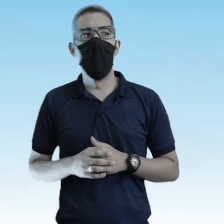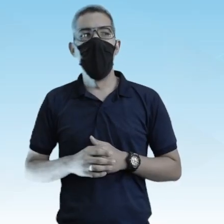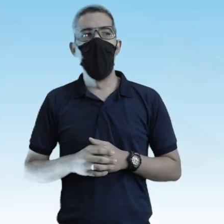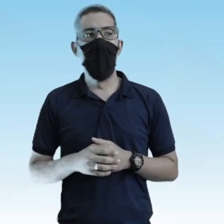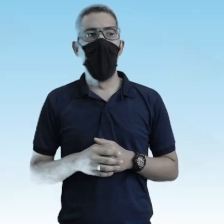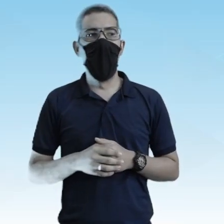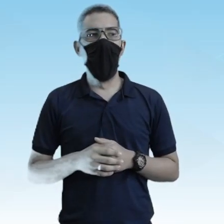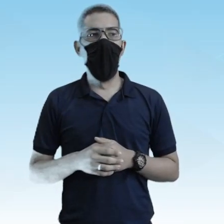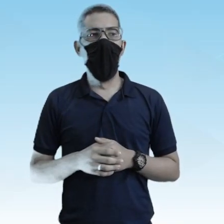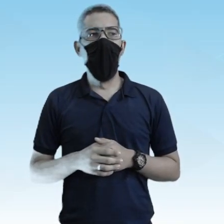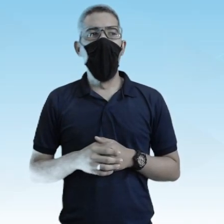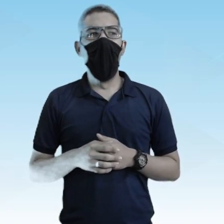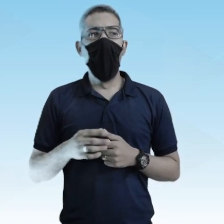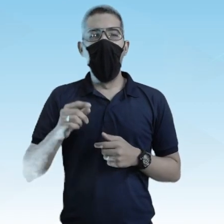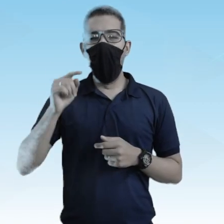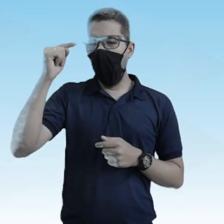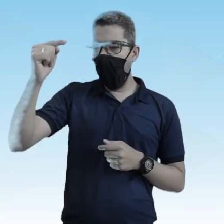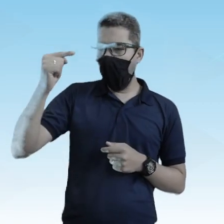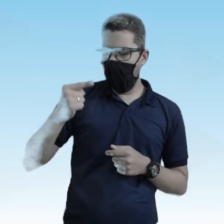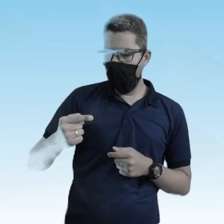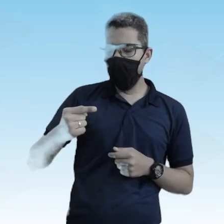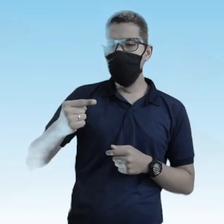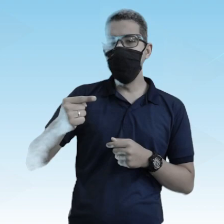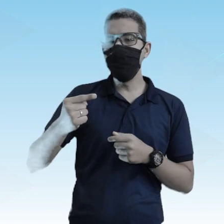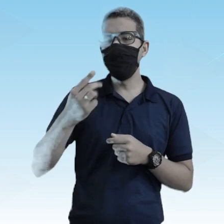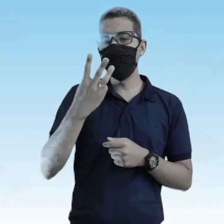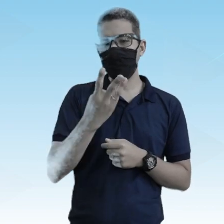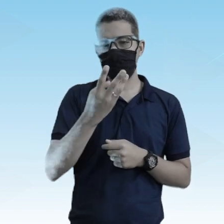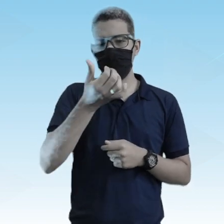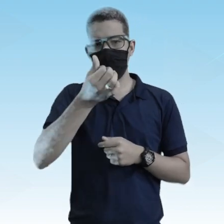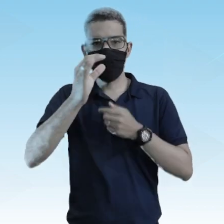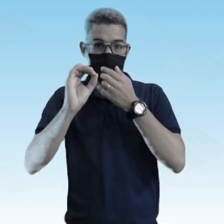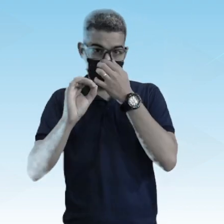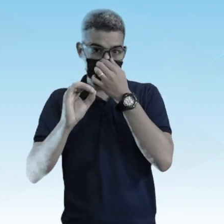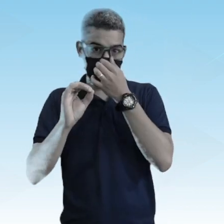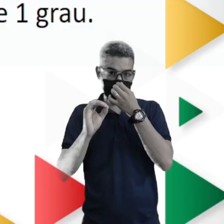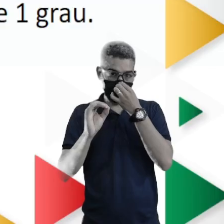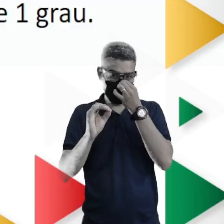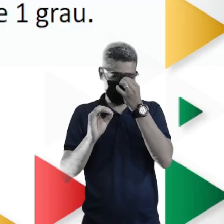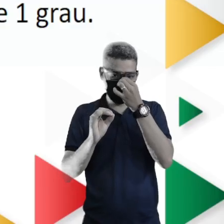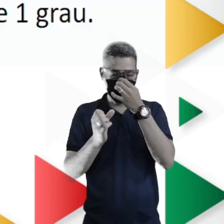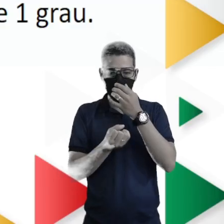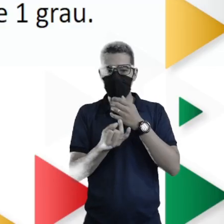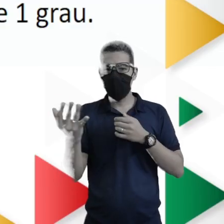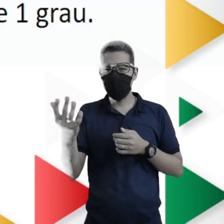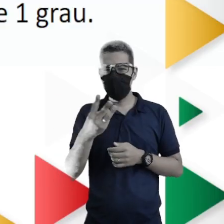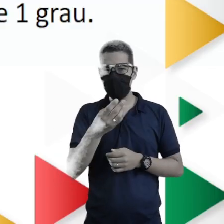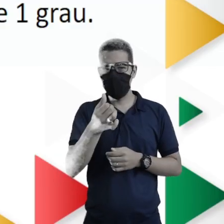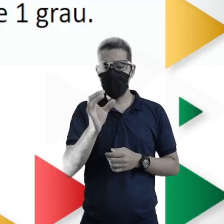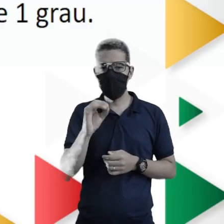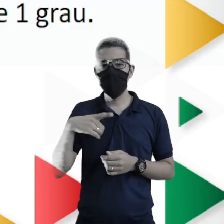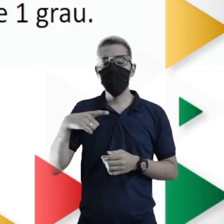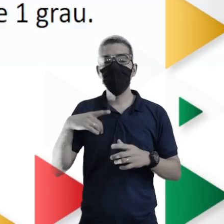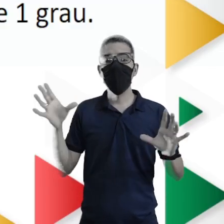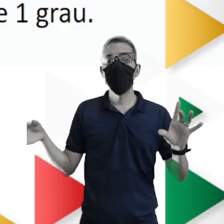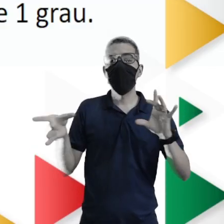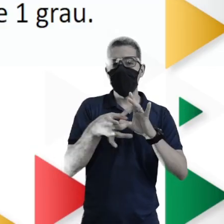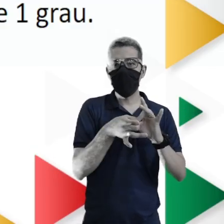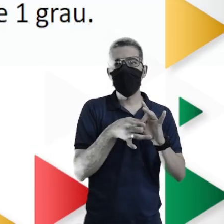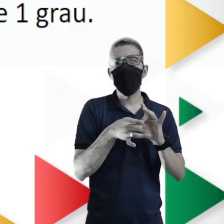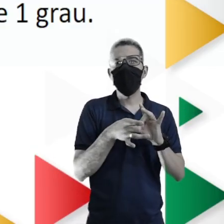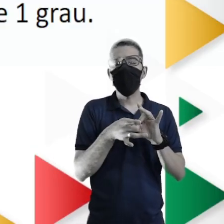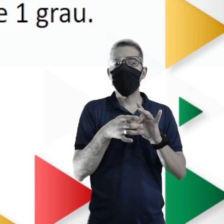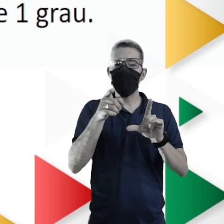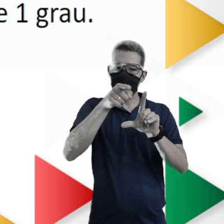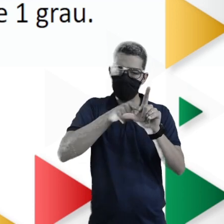vem aqui, ó, a cada uma dessas 360 partes em que a circunferência foi dividida, vamos associar